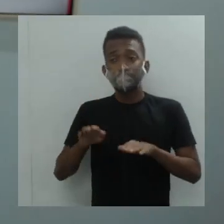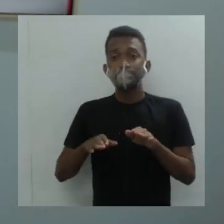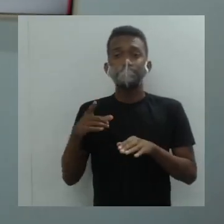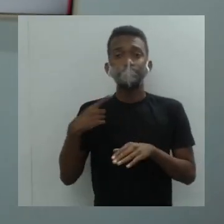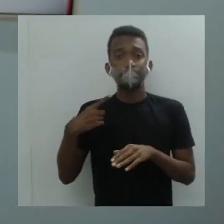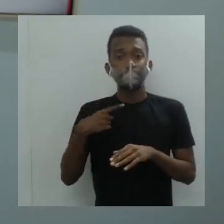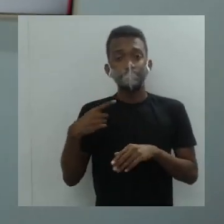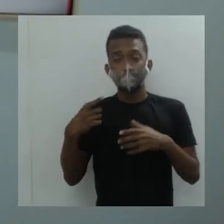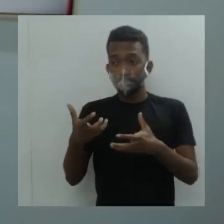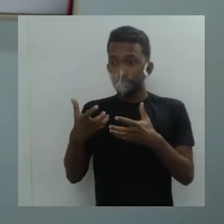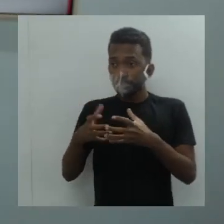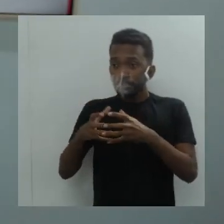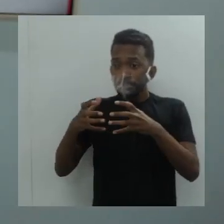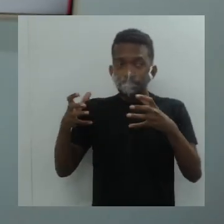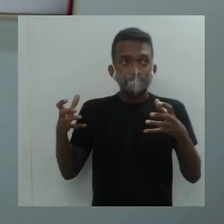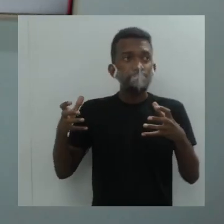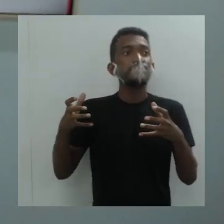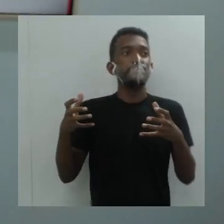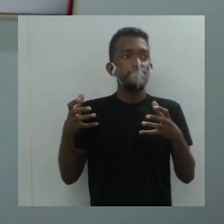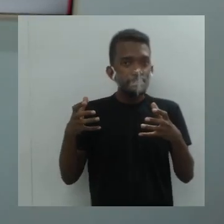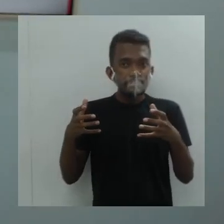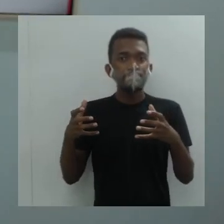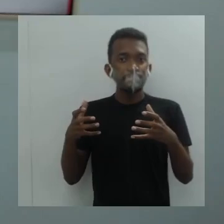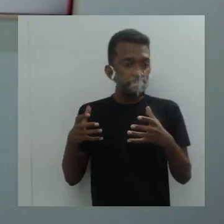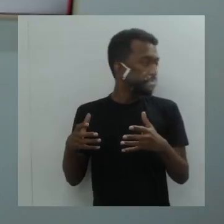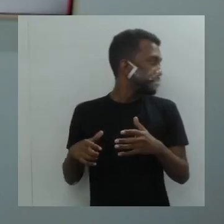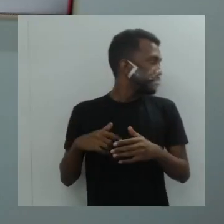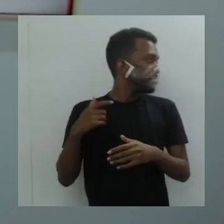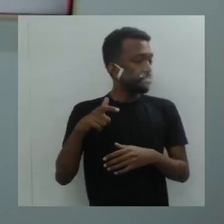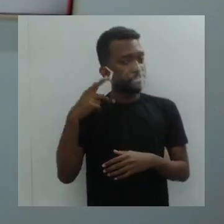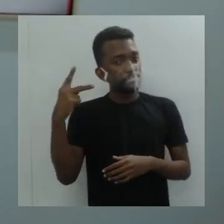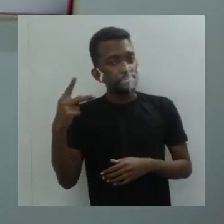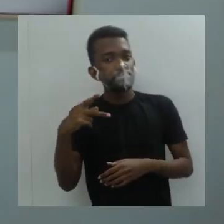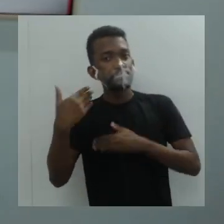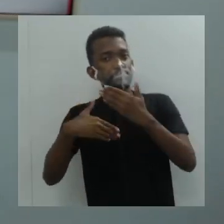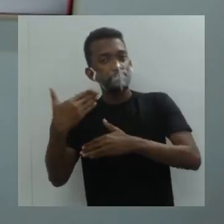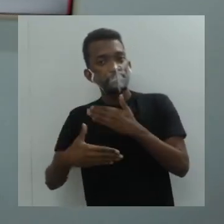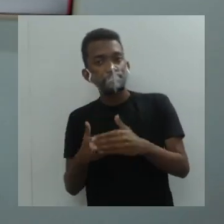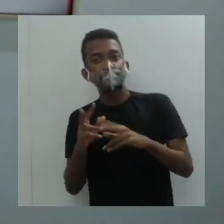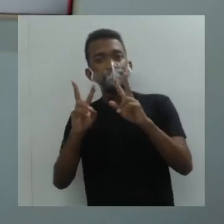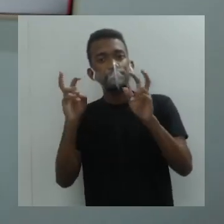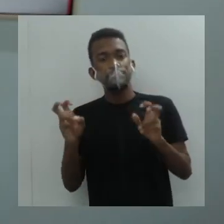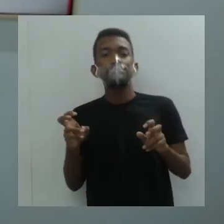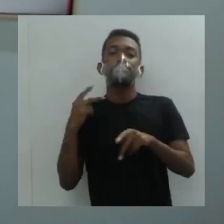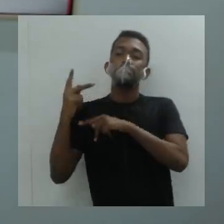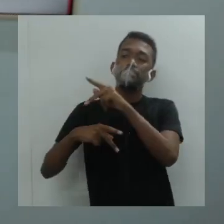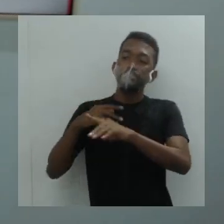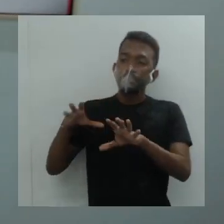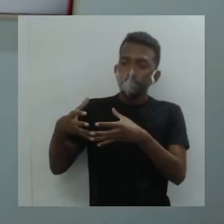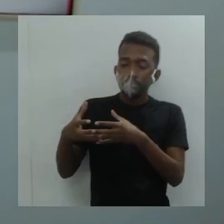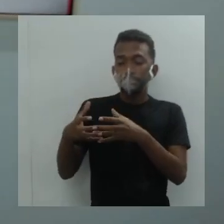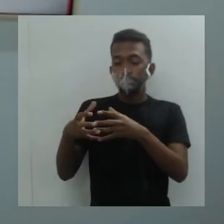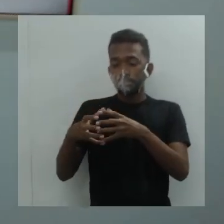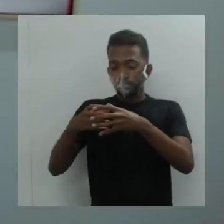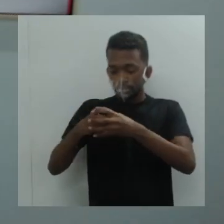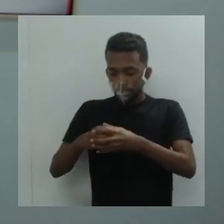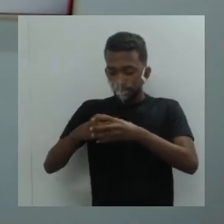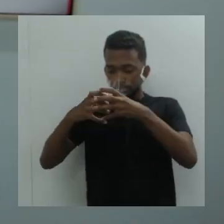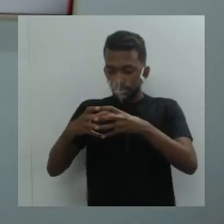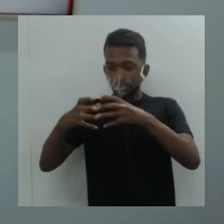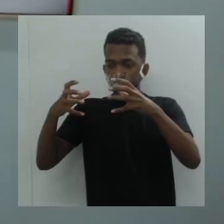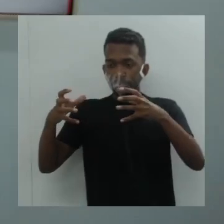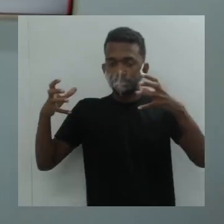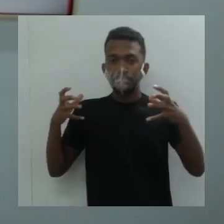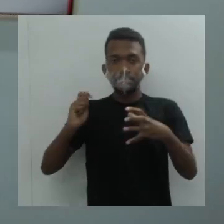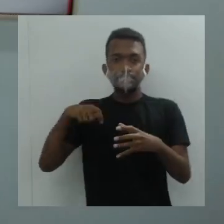para o seu crescimento, para o seu desenvolvimento, enquanto povos, tribos e depois cidades, dos